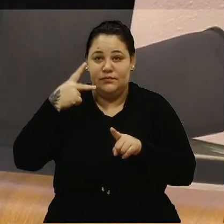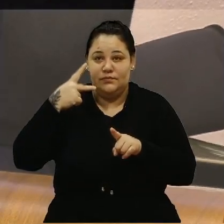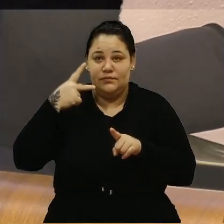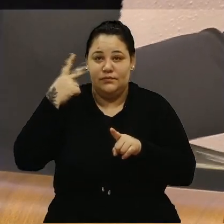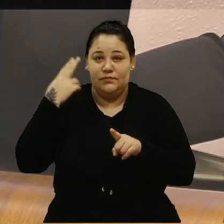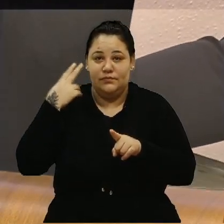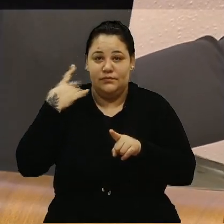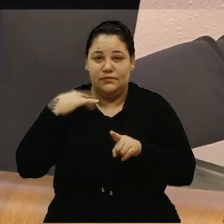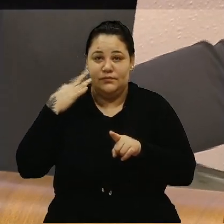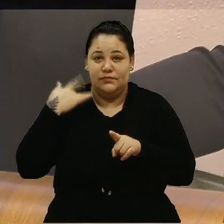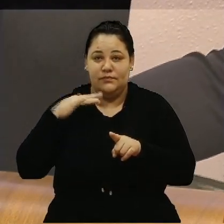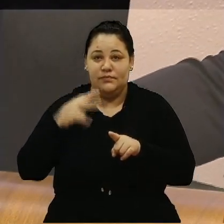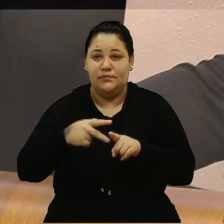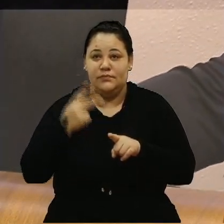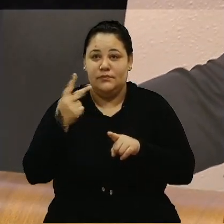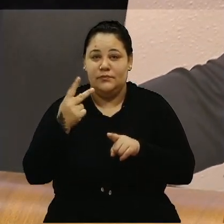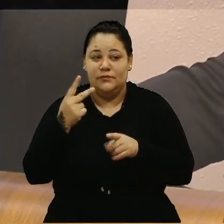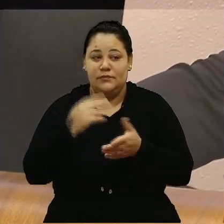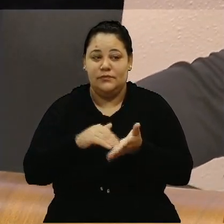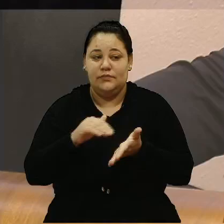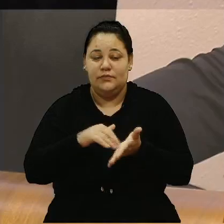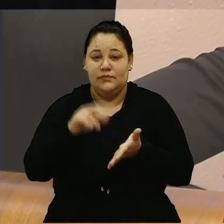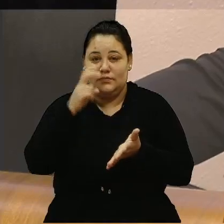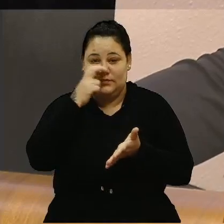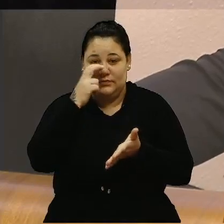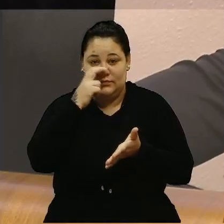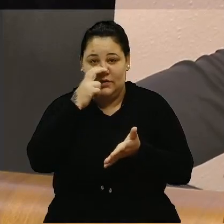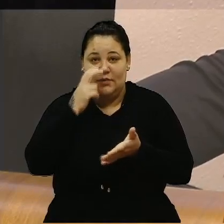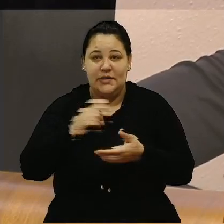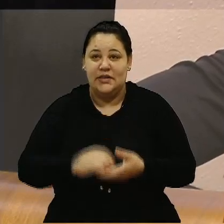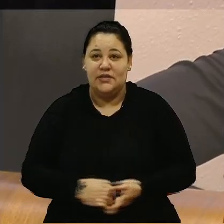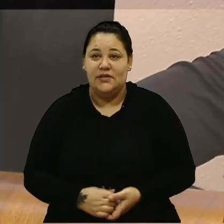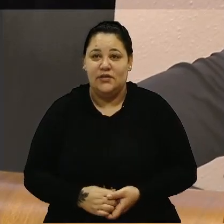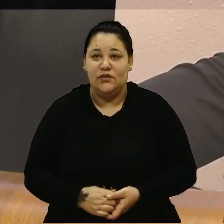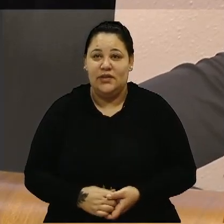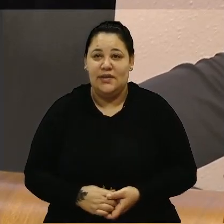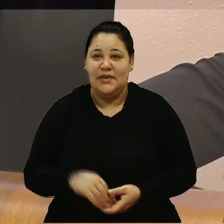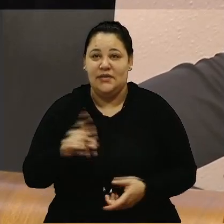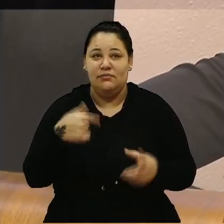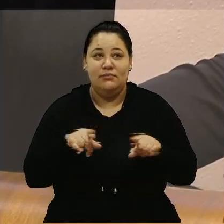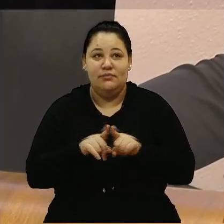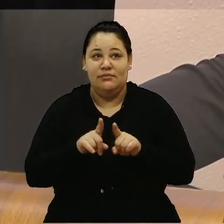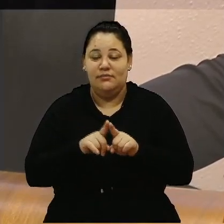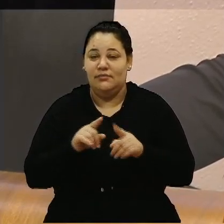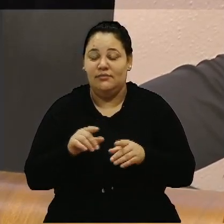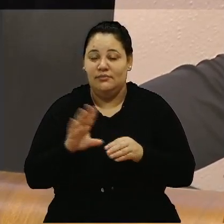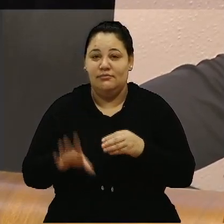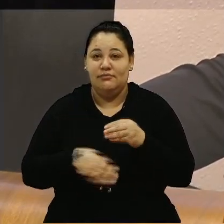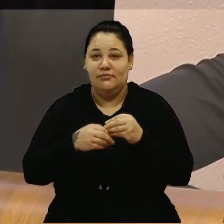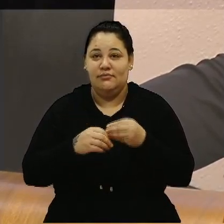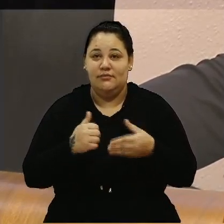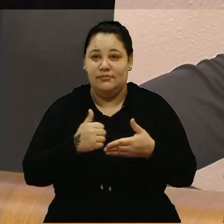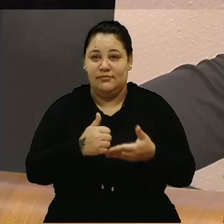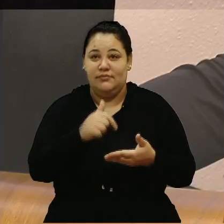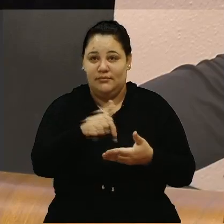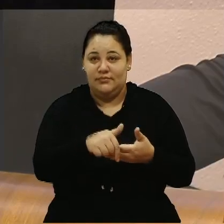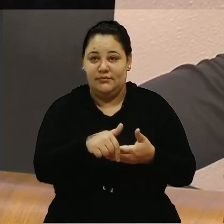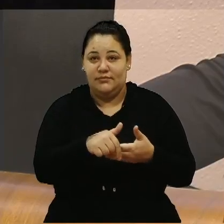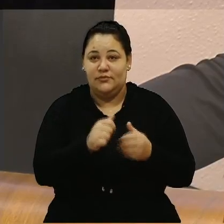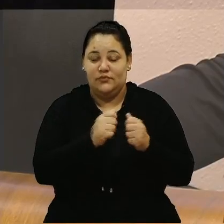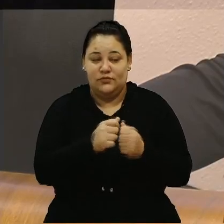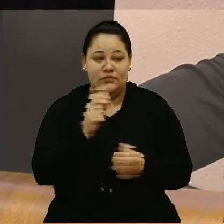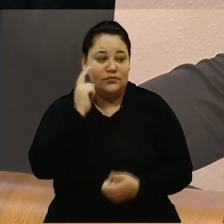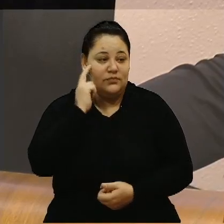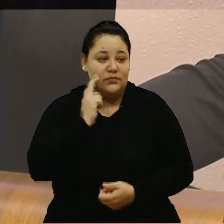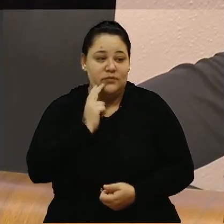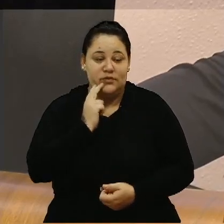Malman, segunda secretária. Convido os componentes da mesa para que, juntamente com o vereador Daniel Santos, façamos a